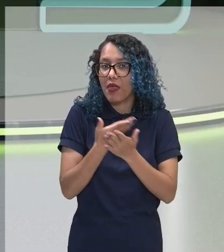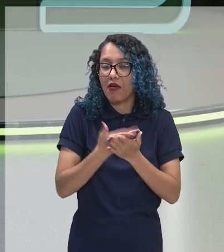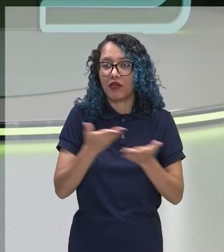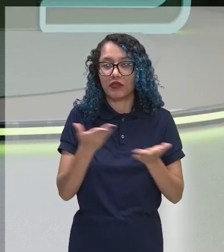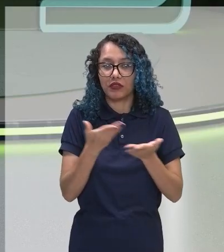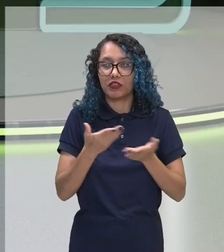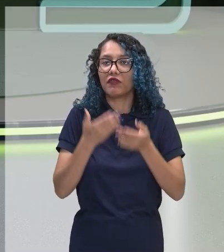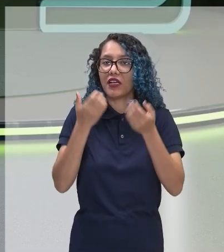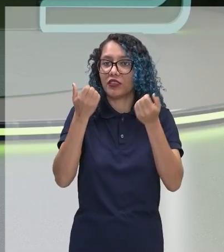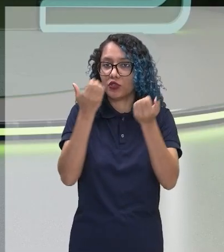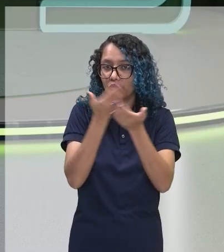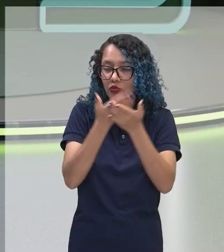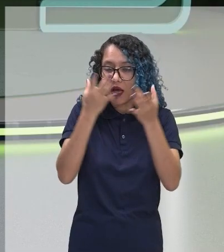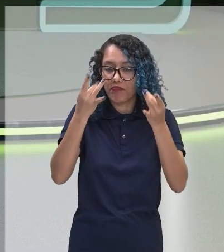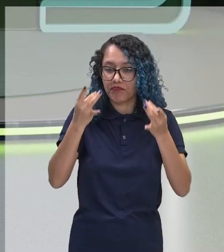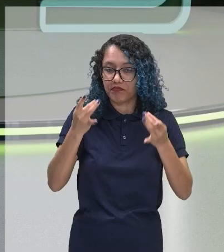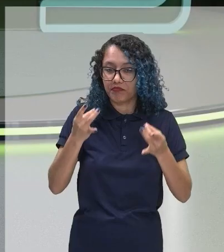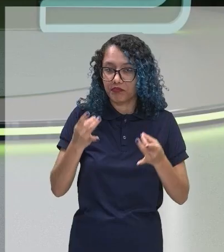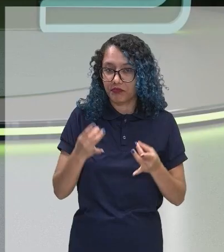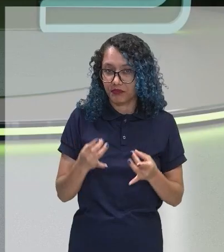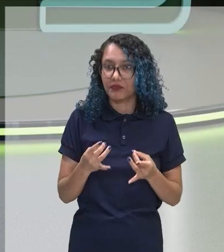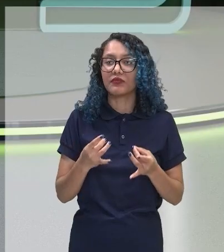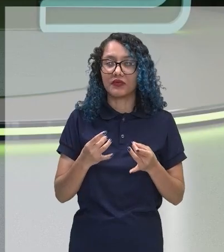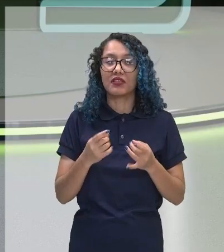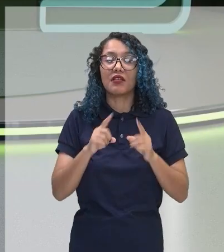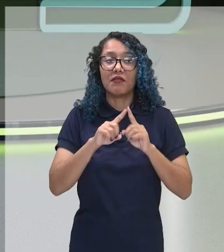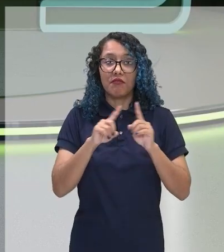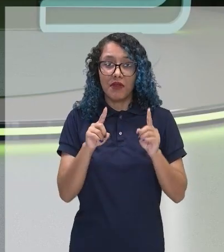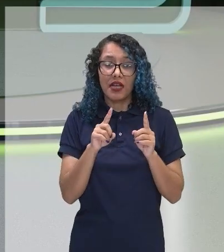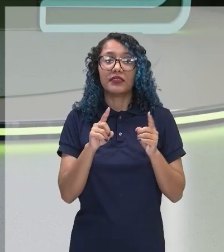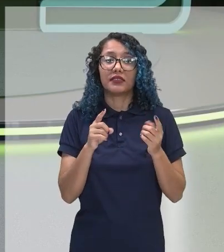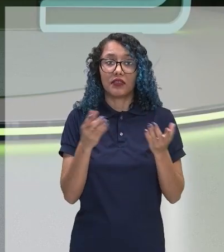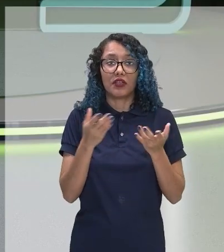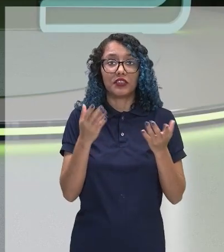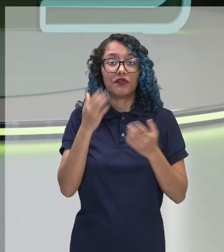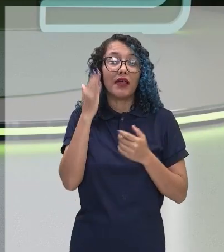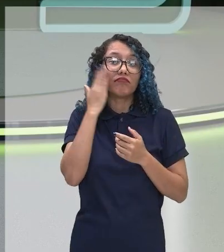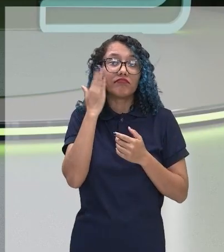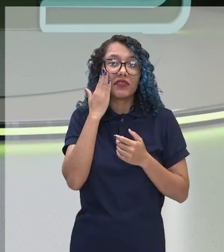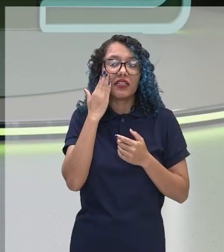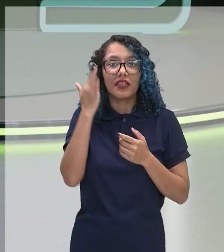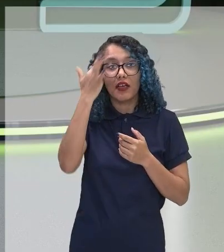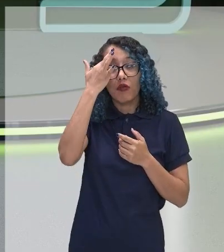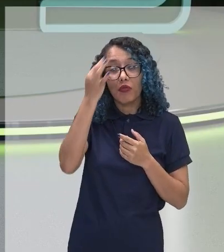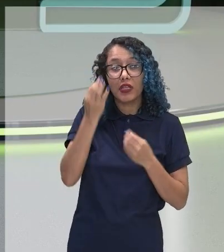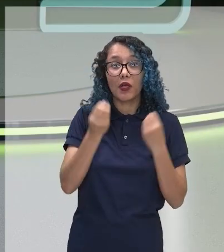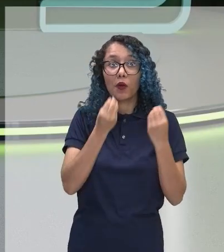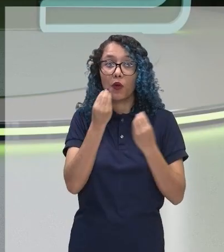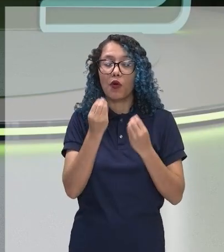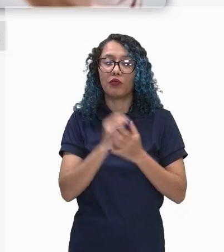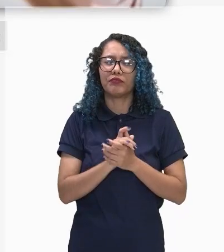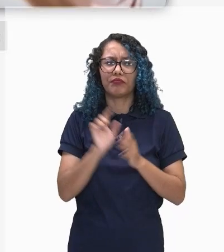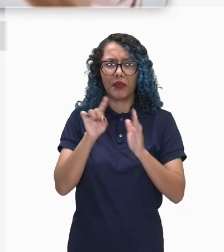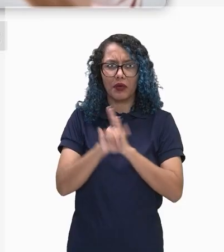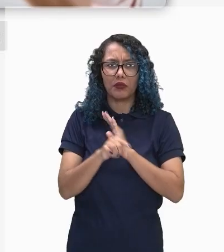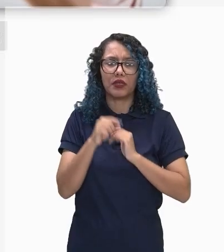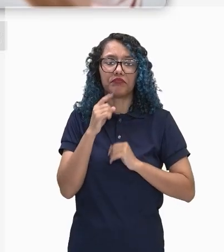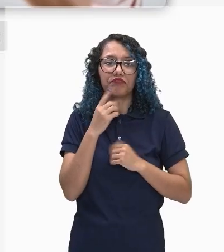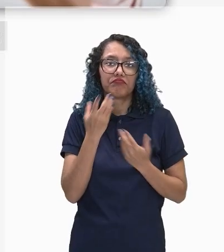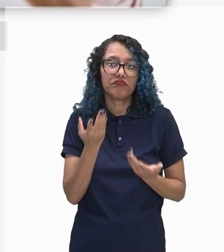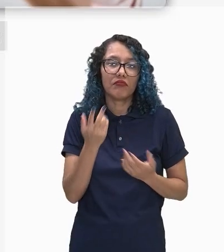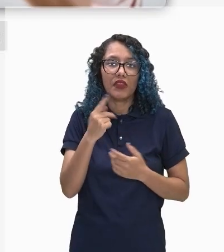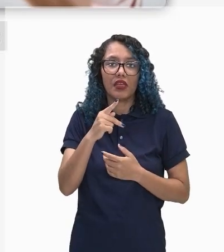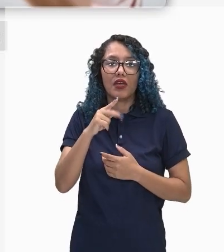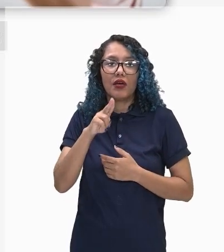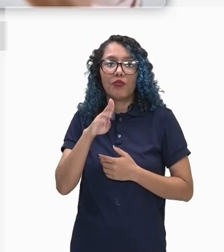tema puberdade e entender sobre ele. Então, primeiramente, a pergunta, né? Afinal de contas,